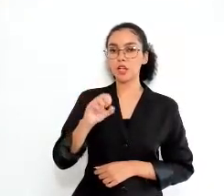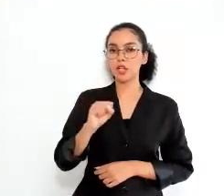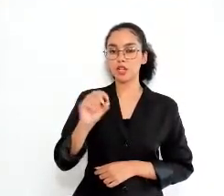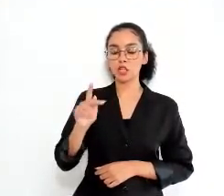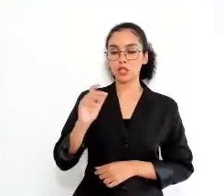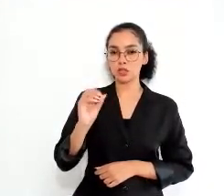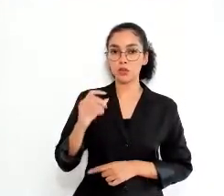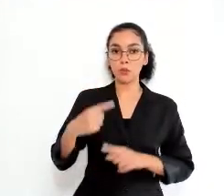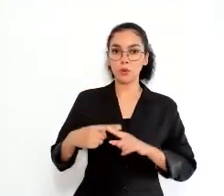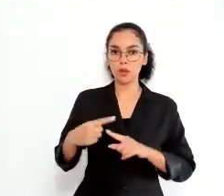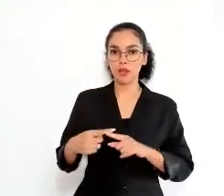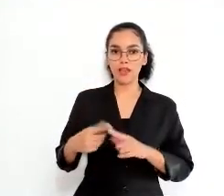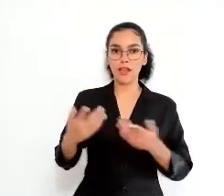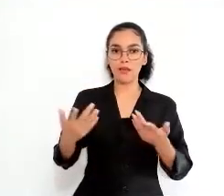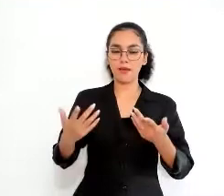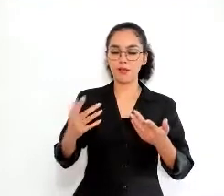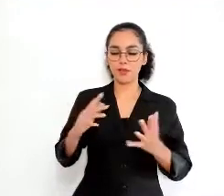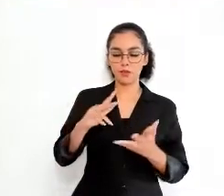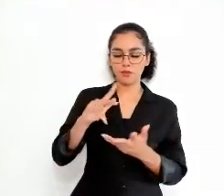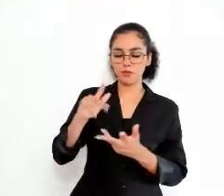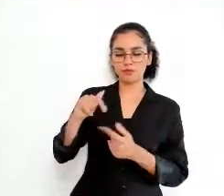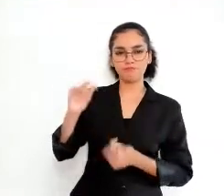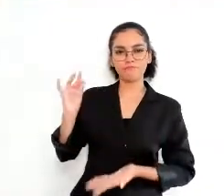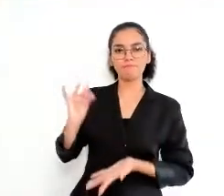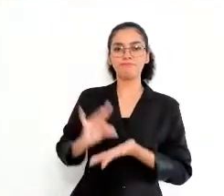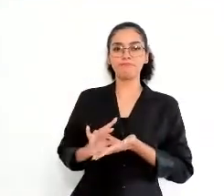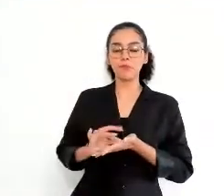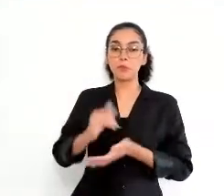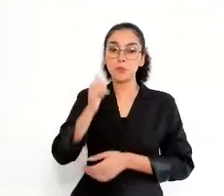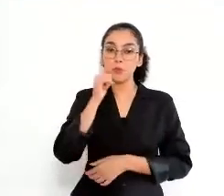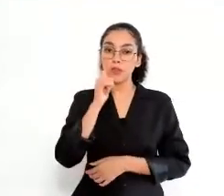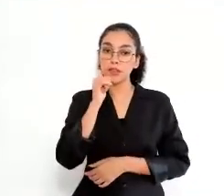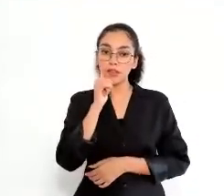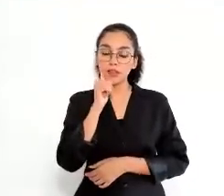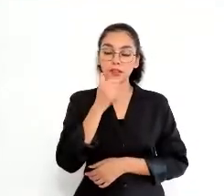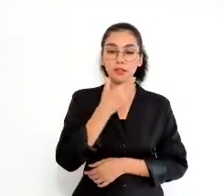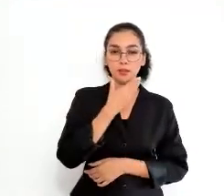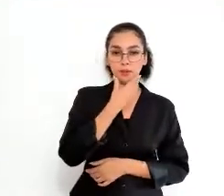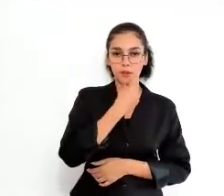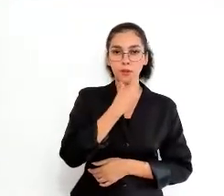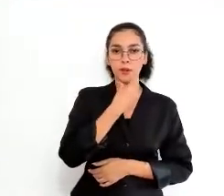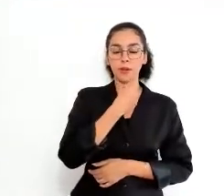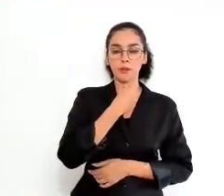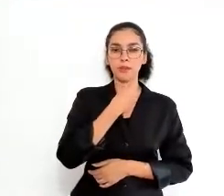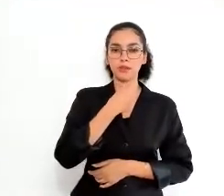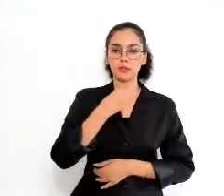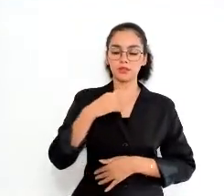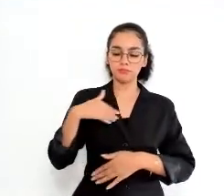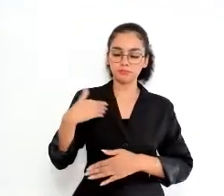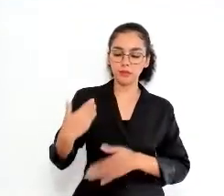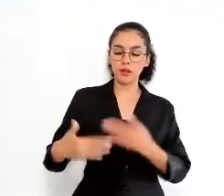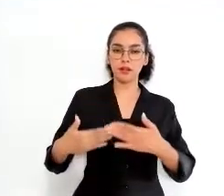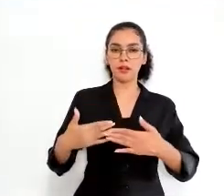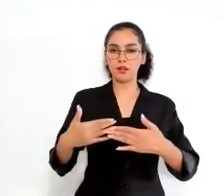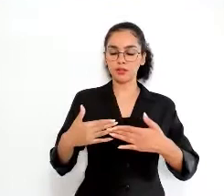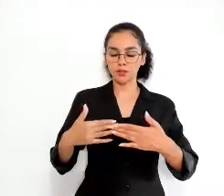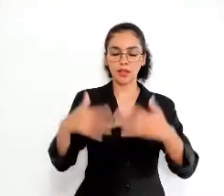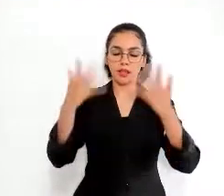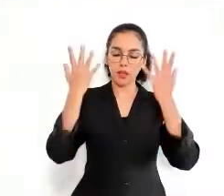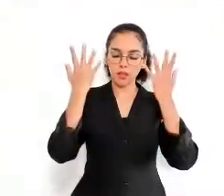real, mulheres e homens transcendem sua condição natural